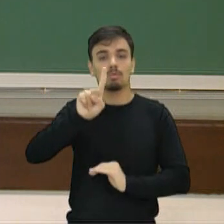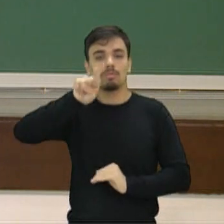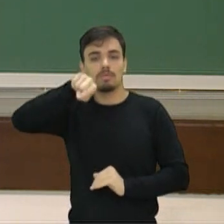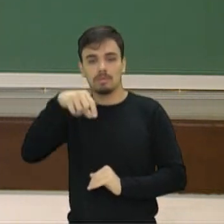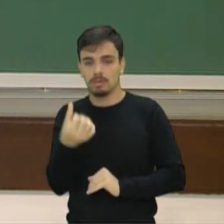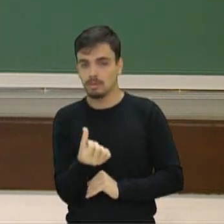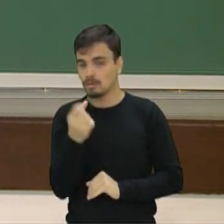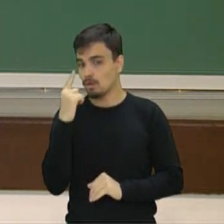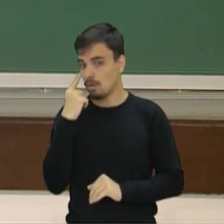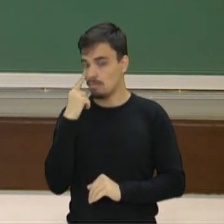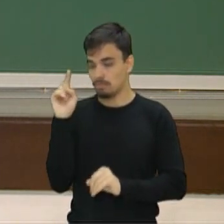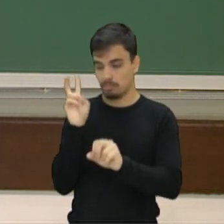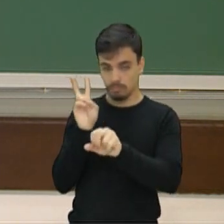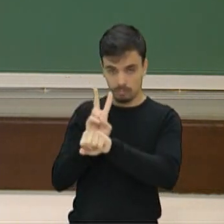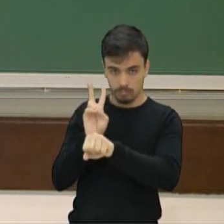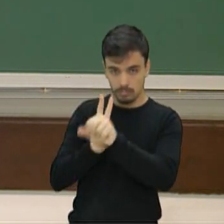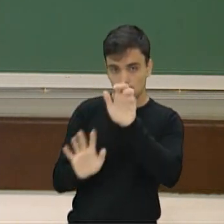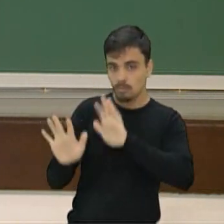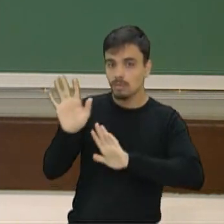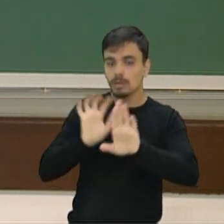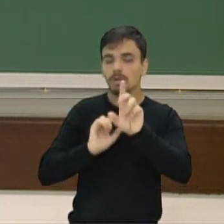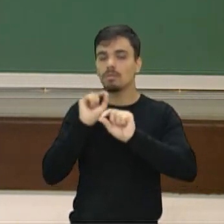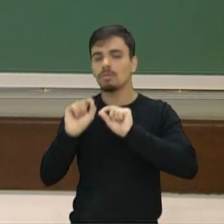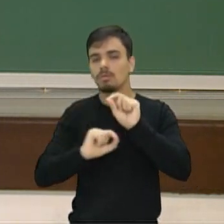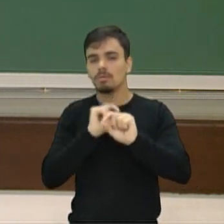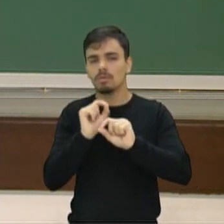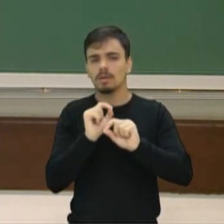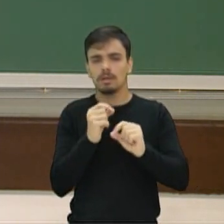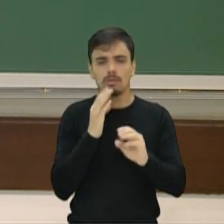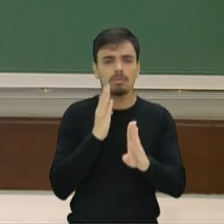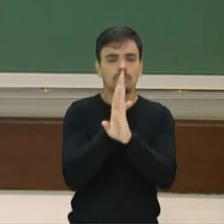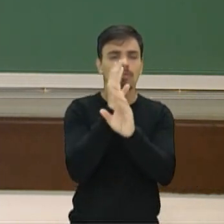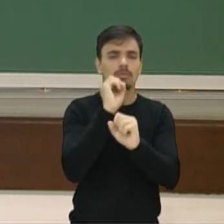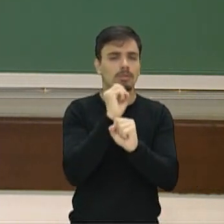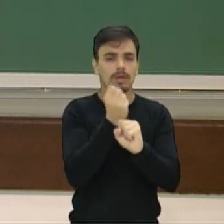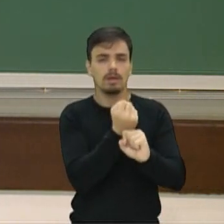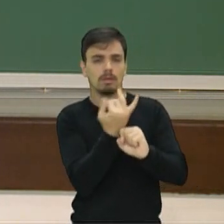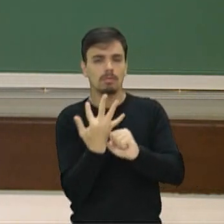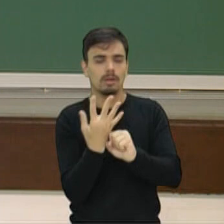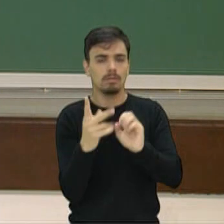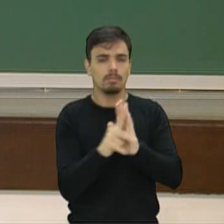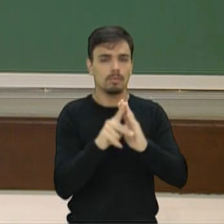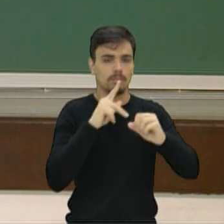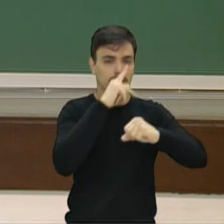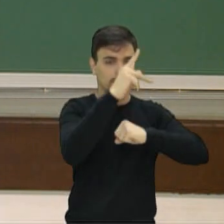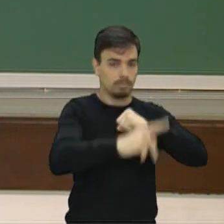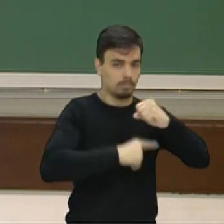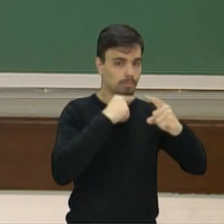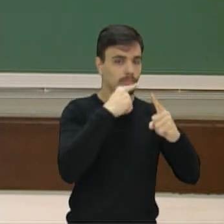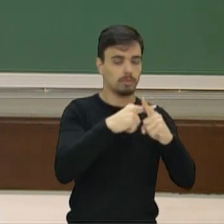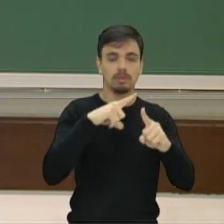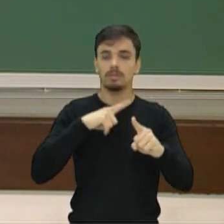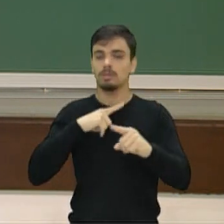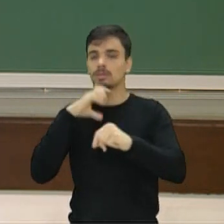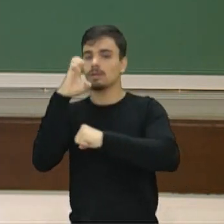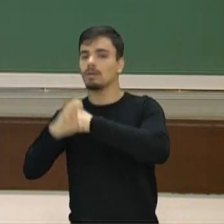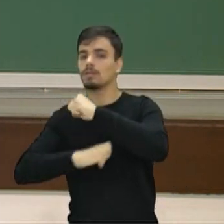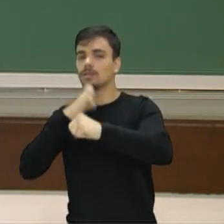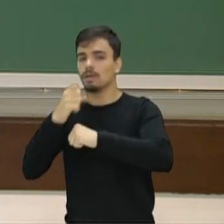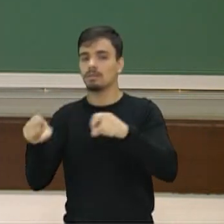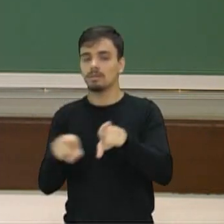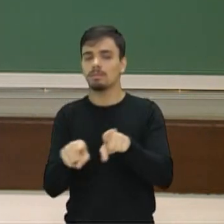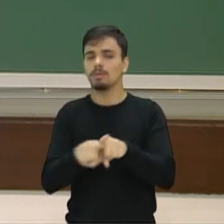que interessante. Quando ele chegou na carga do próton, ele viu que tinha o elétron também. E ele